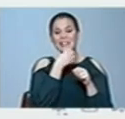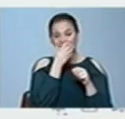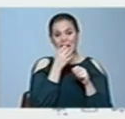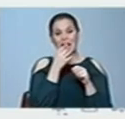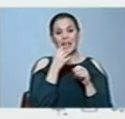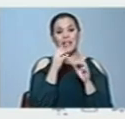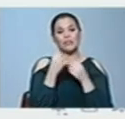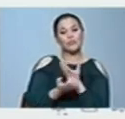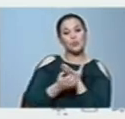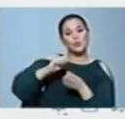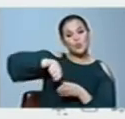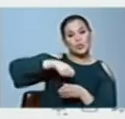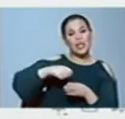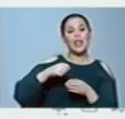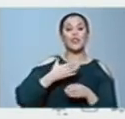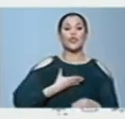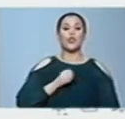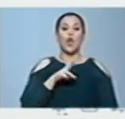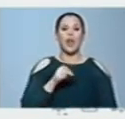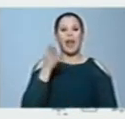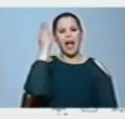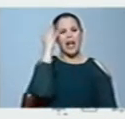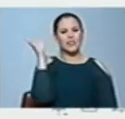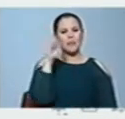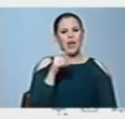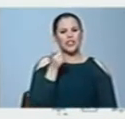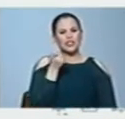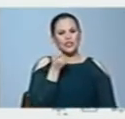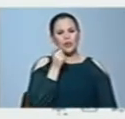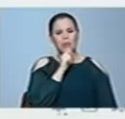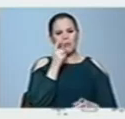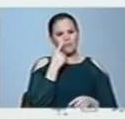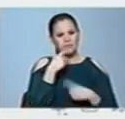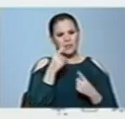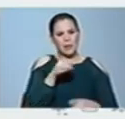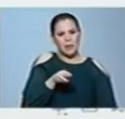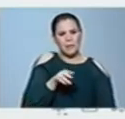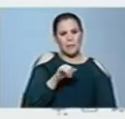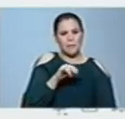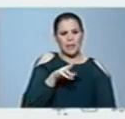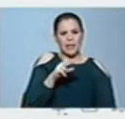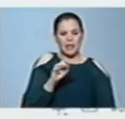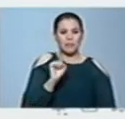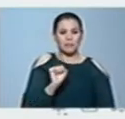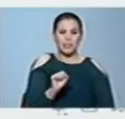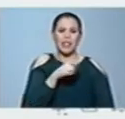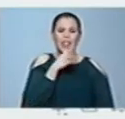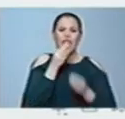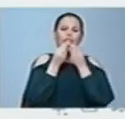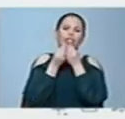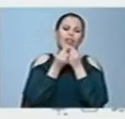penso que é mais abaixo ainda conseguimos ter mais uma vez eles quiserem mostrar da mira jorge magalhães que nos diz luís yoso e